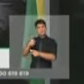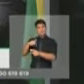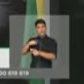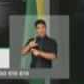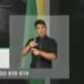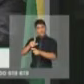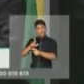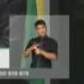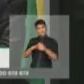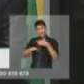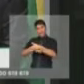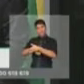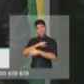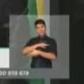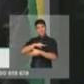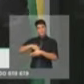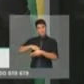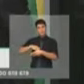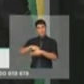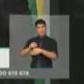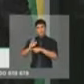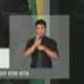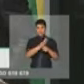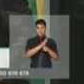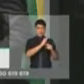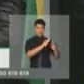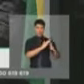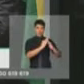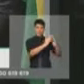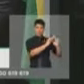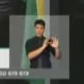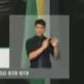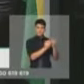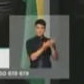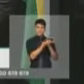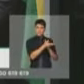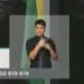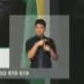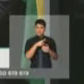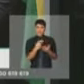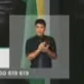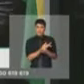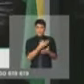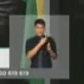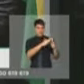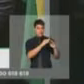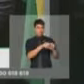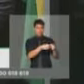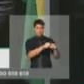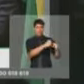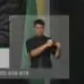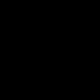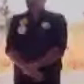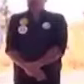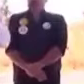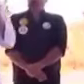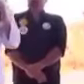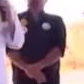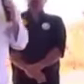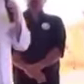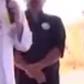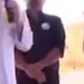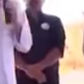para fazer justiça realmente a esses moradores de boa-fé que estão tendo as suas casas destruídas por este governo.